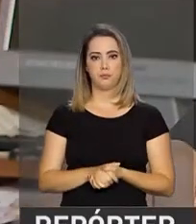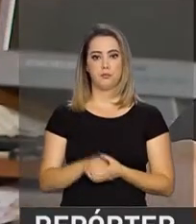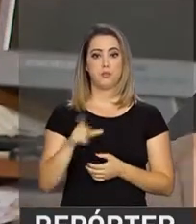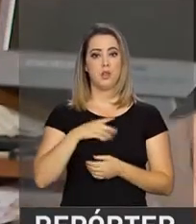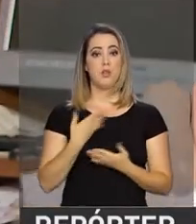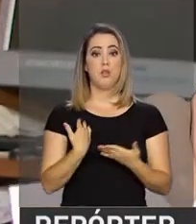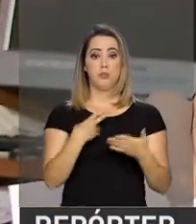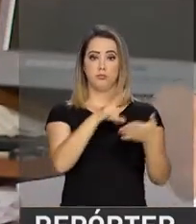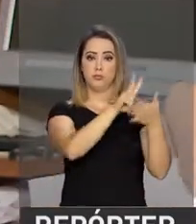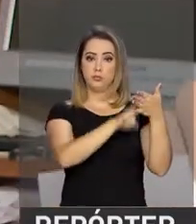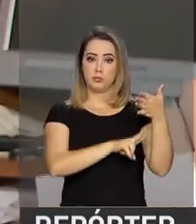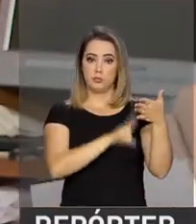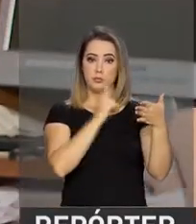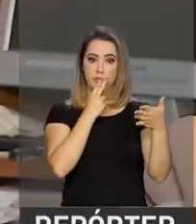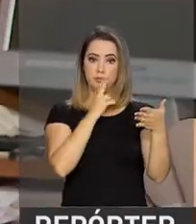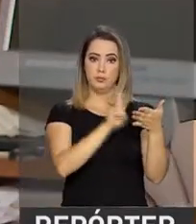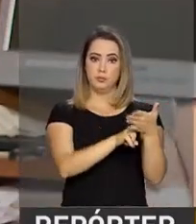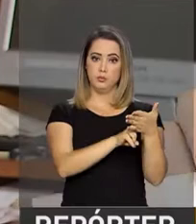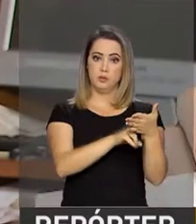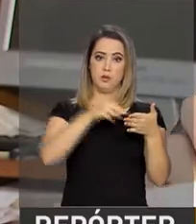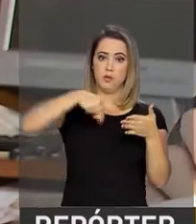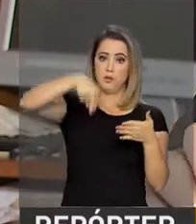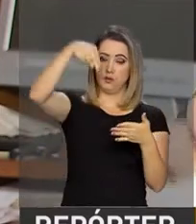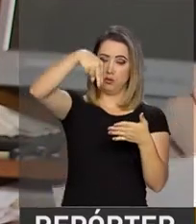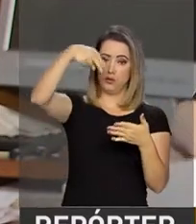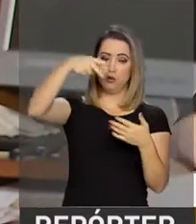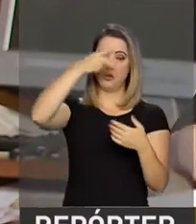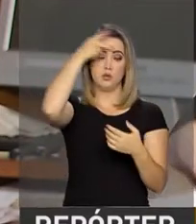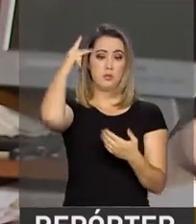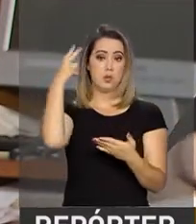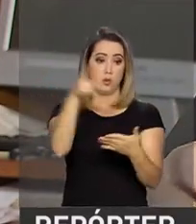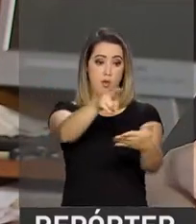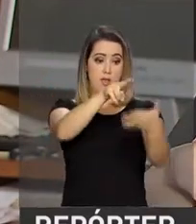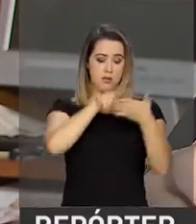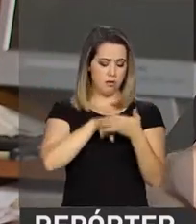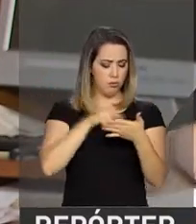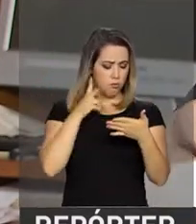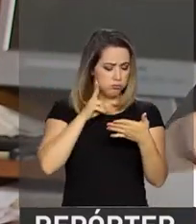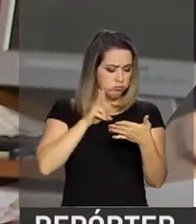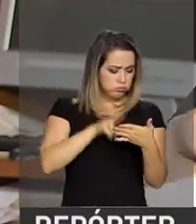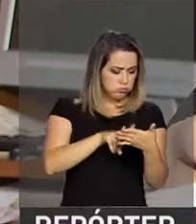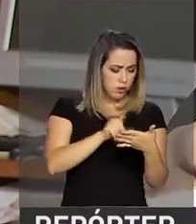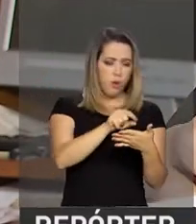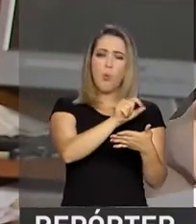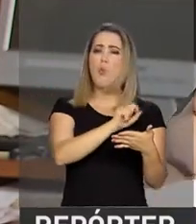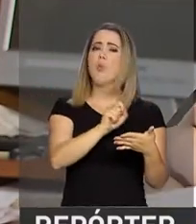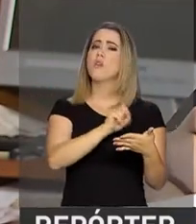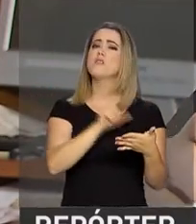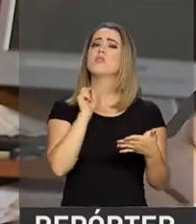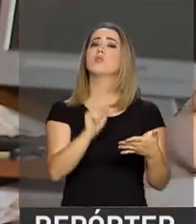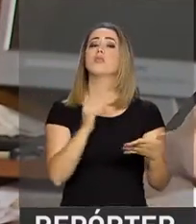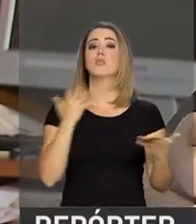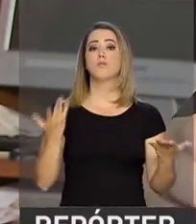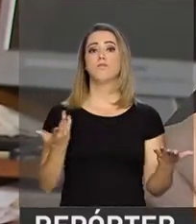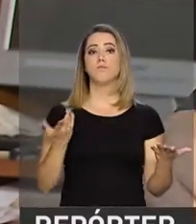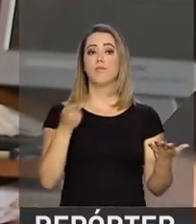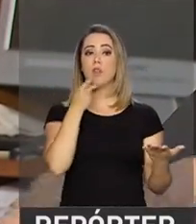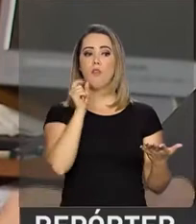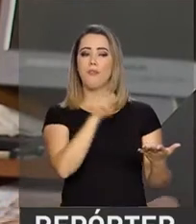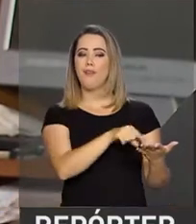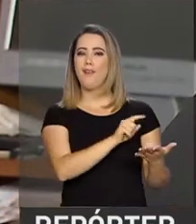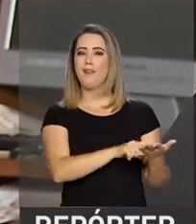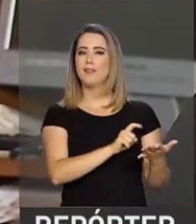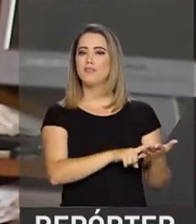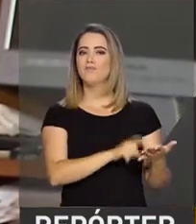carta que é da região norte, é onde uma pessoa recebeu essa carta. E o que que esse escritório está dizendo